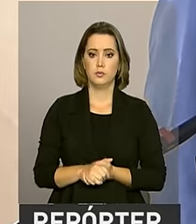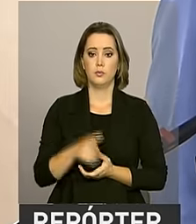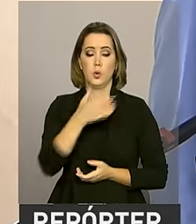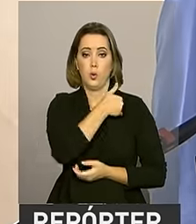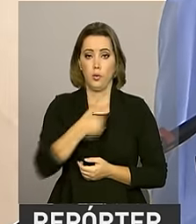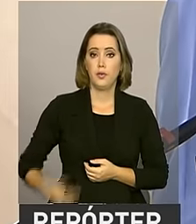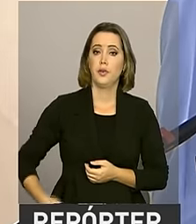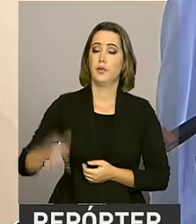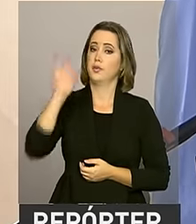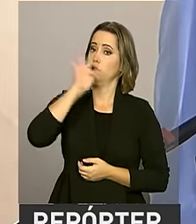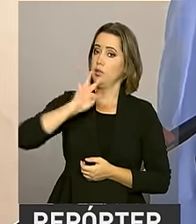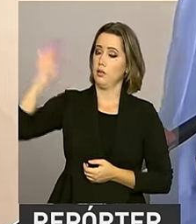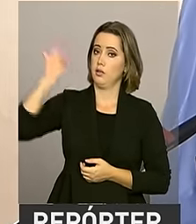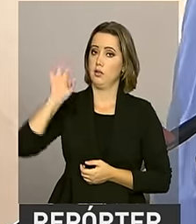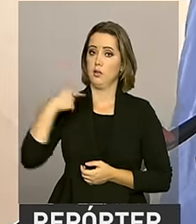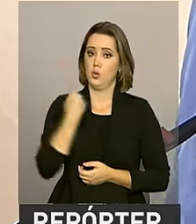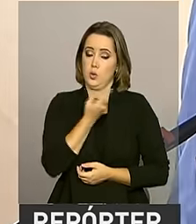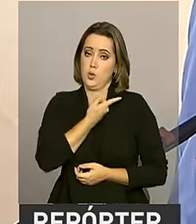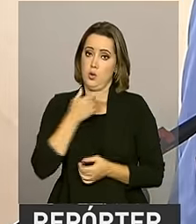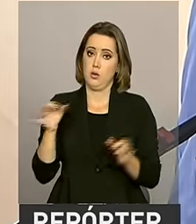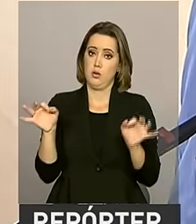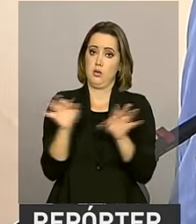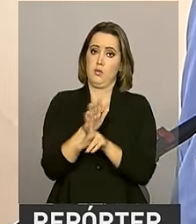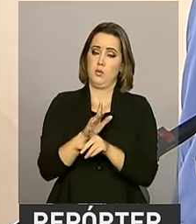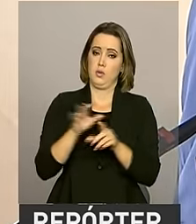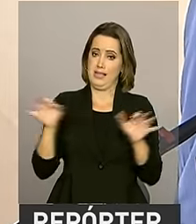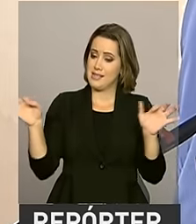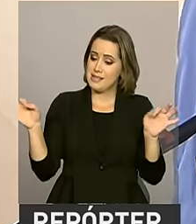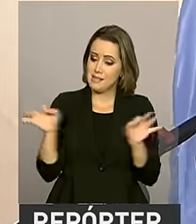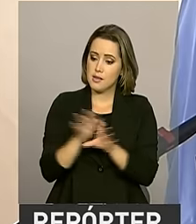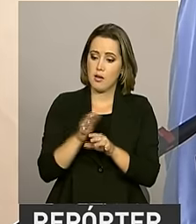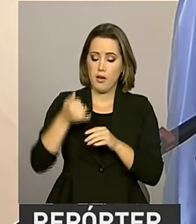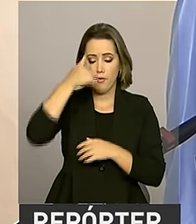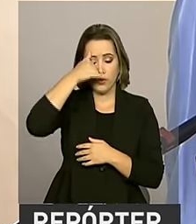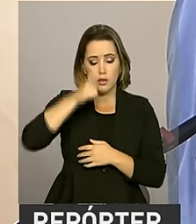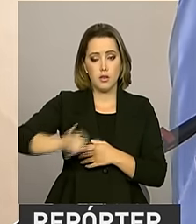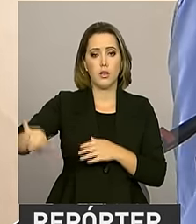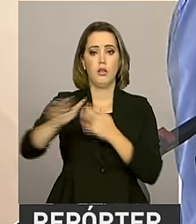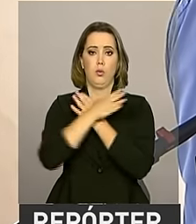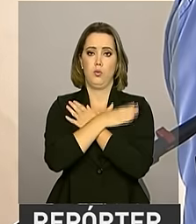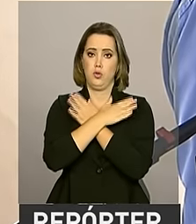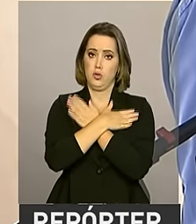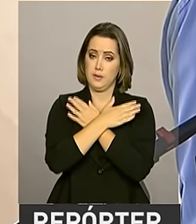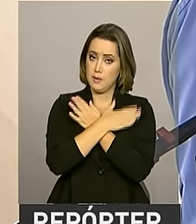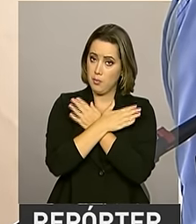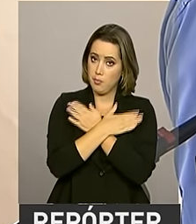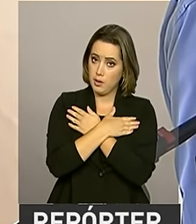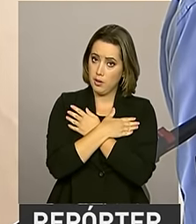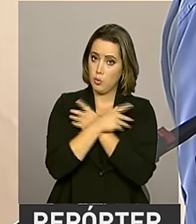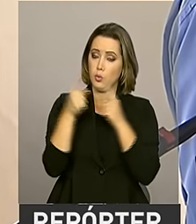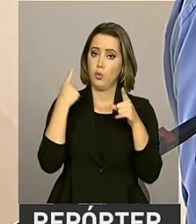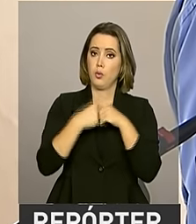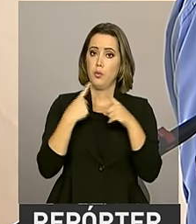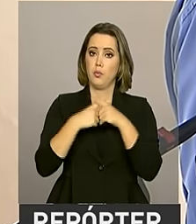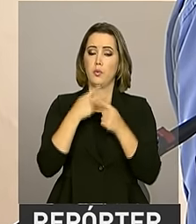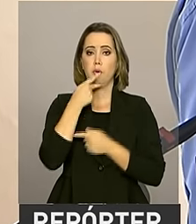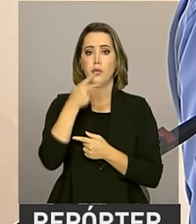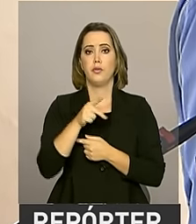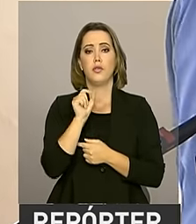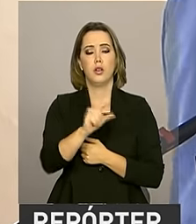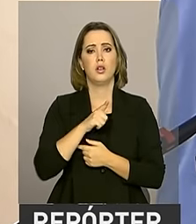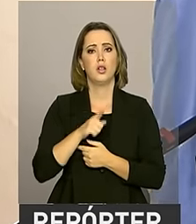Governo Federal nós estamos combatendo o desemprego porque quando conclui esta obra disseram haverá